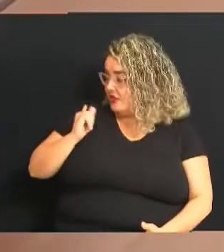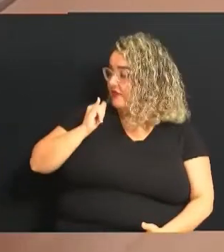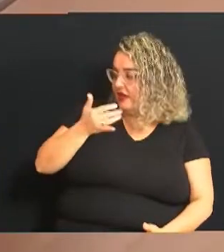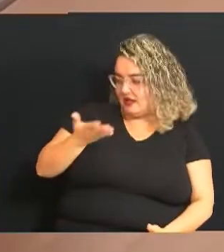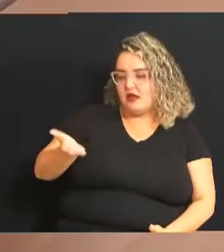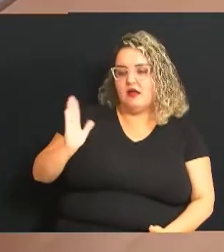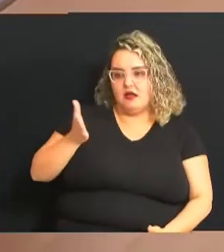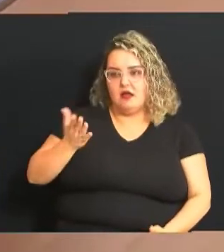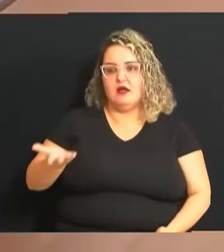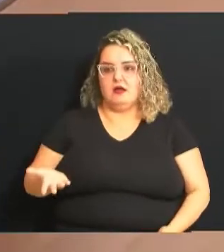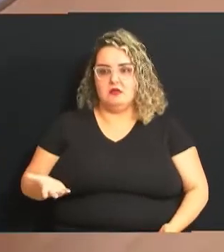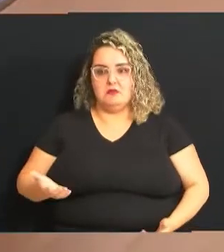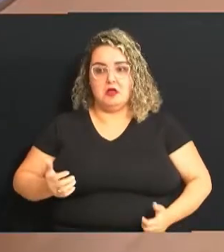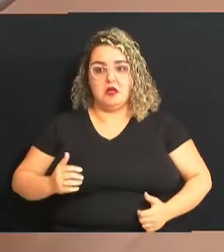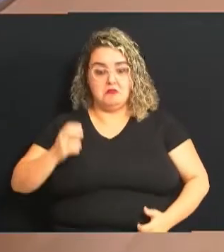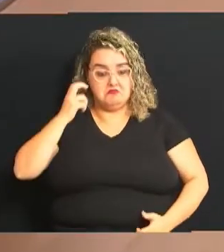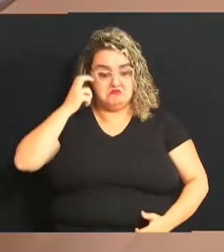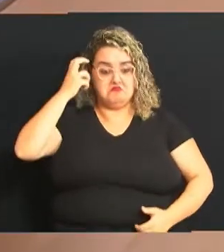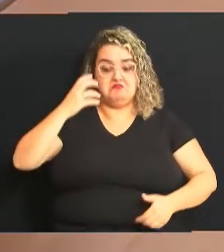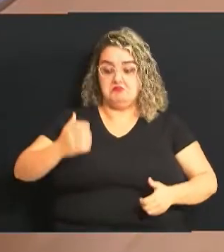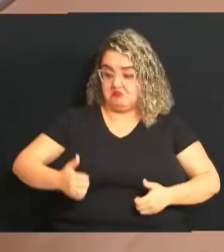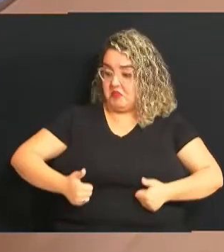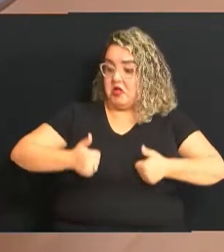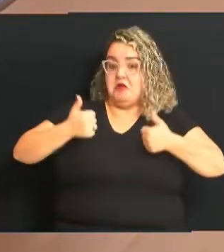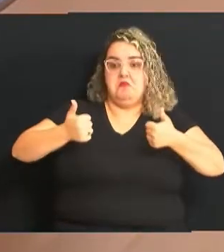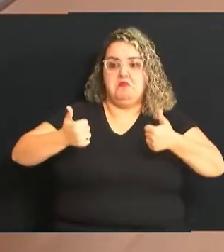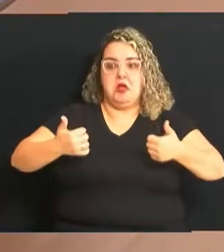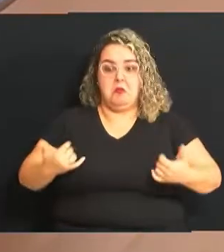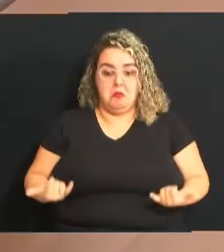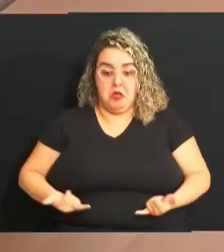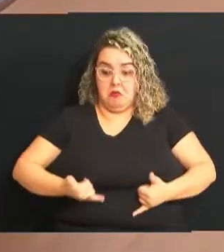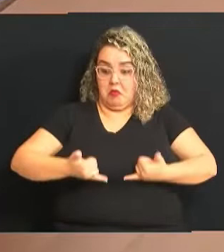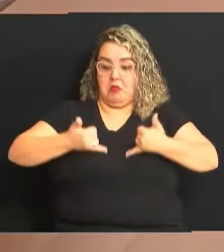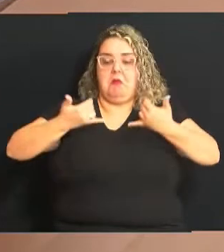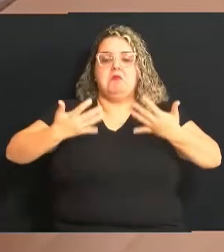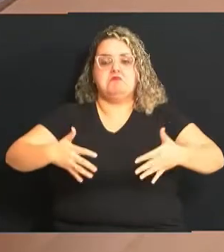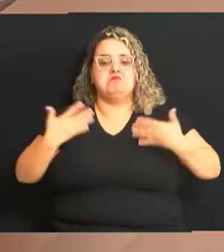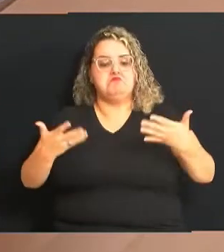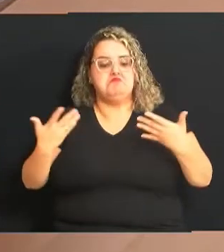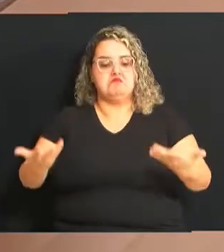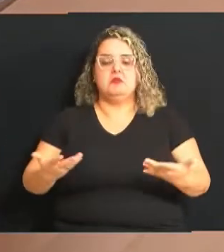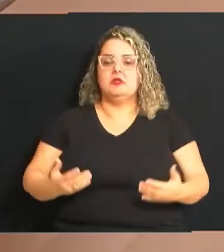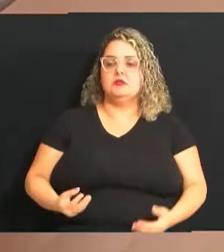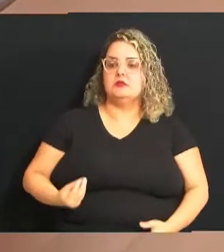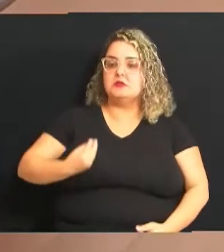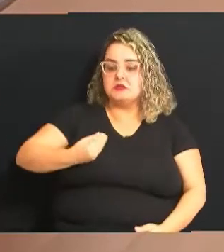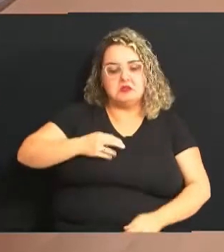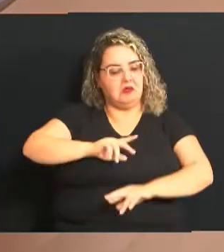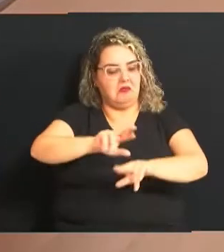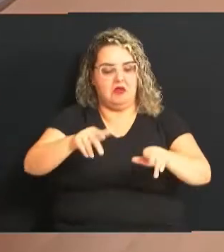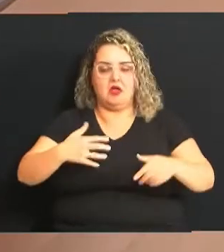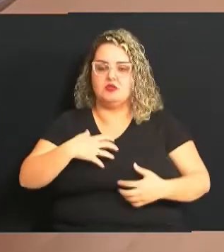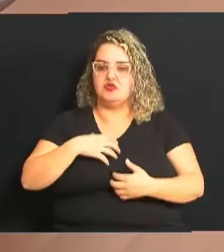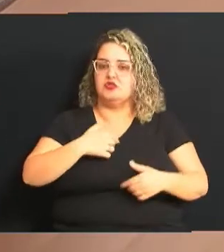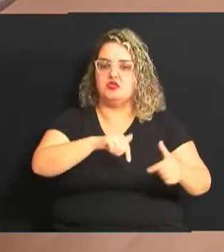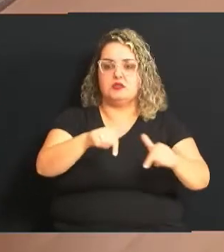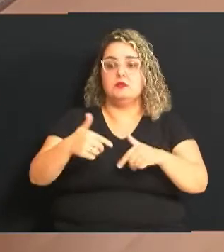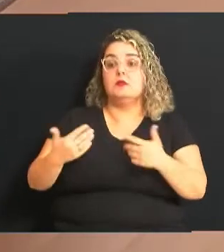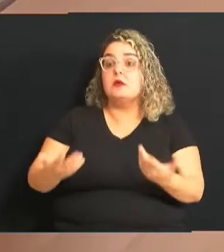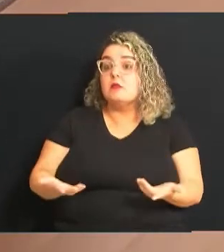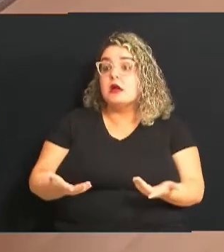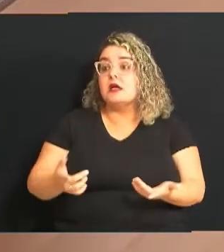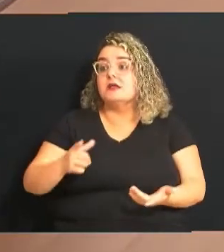estão no auge da sabedoria e também com muita energia ainda para se dedicar a diversas formas de trabalho. Mas existe